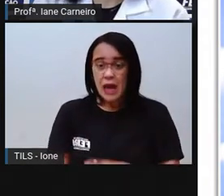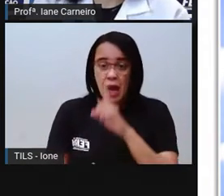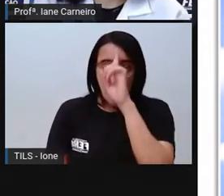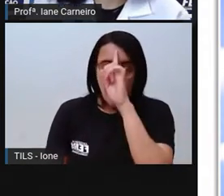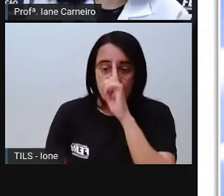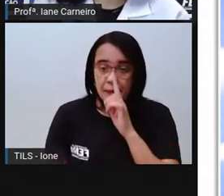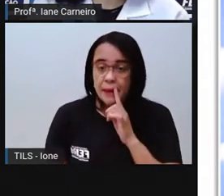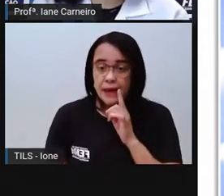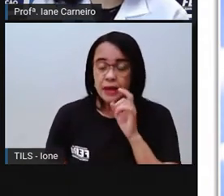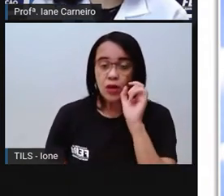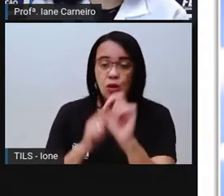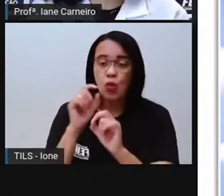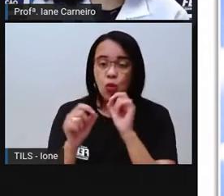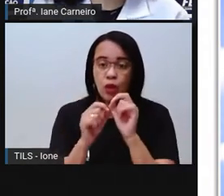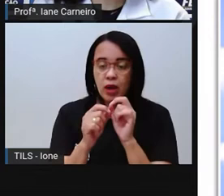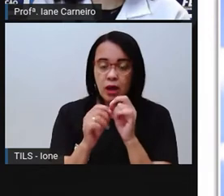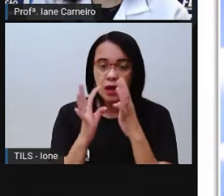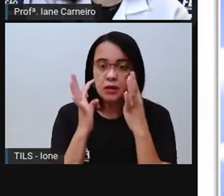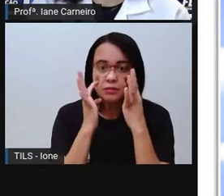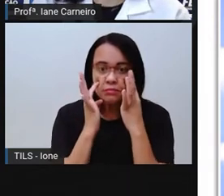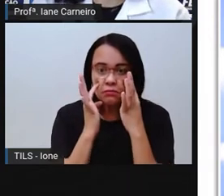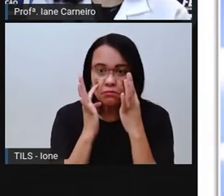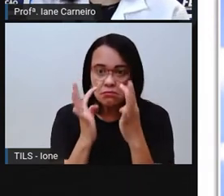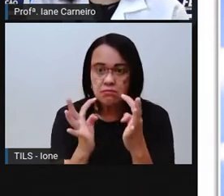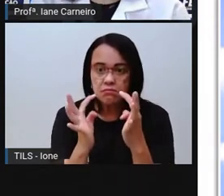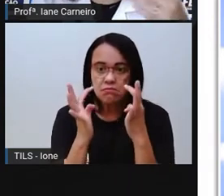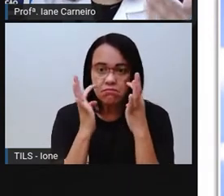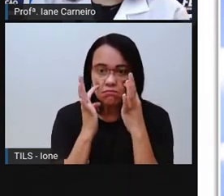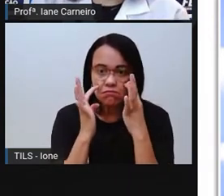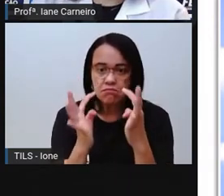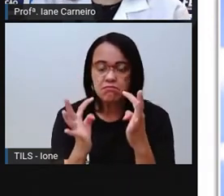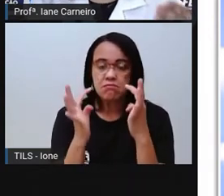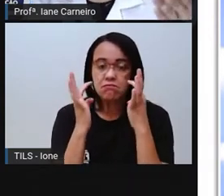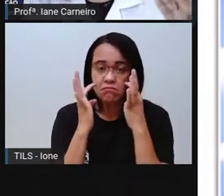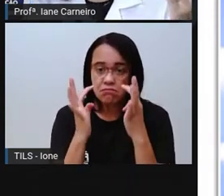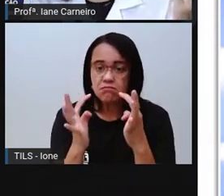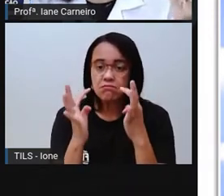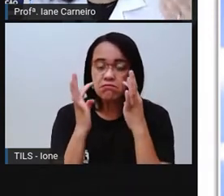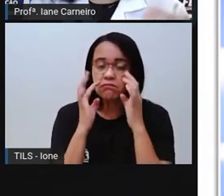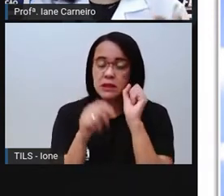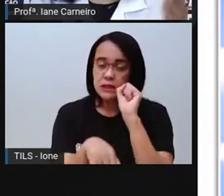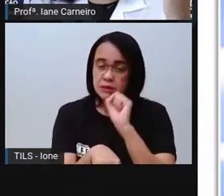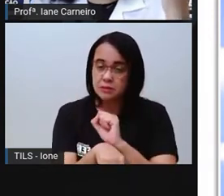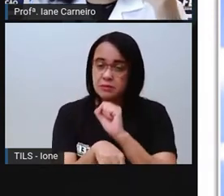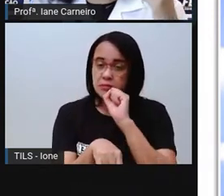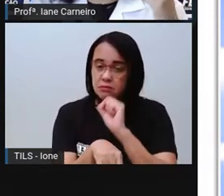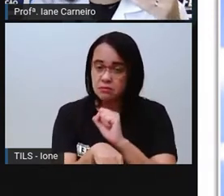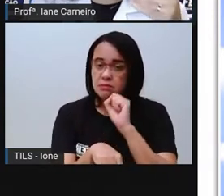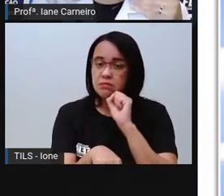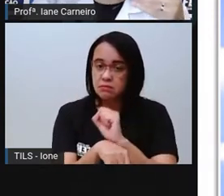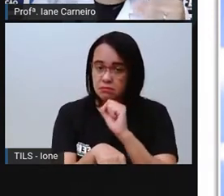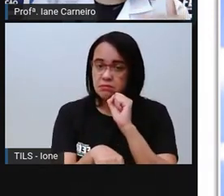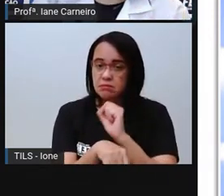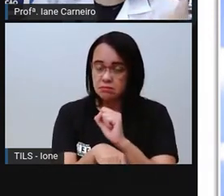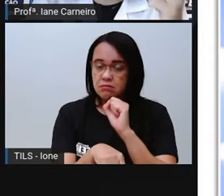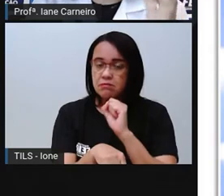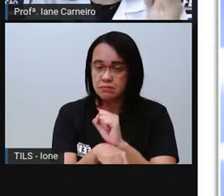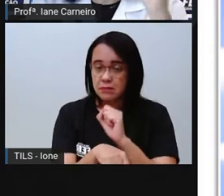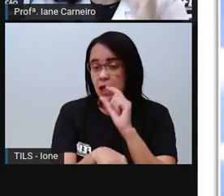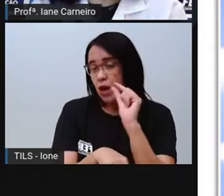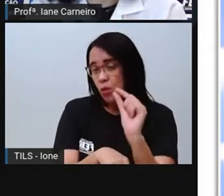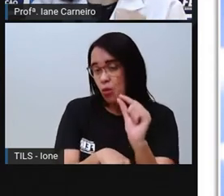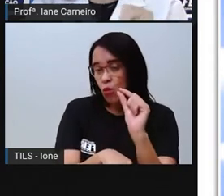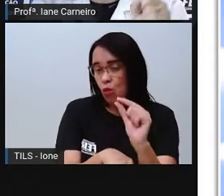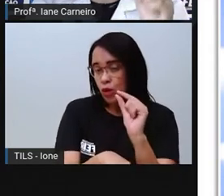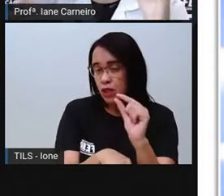ter atenção, né? Que logo em breve a lâmpada do semáforo vai